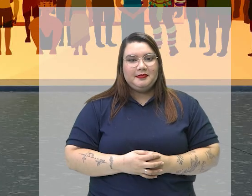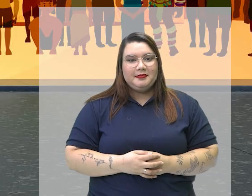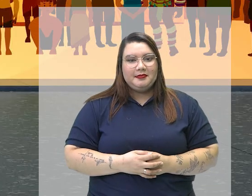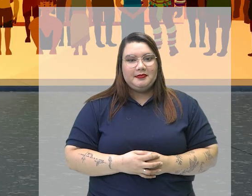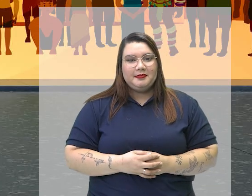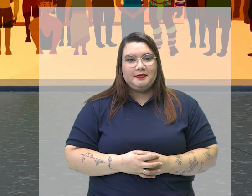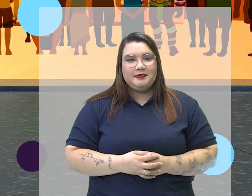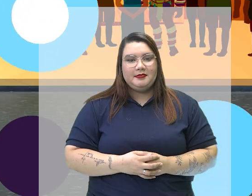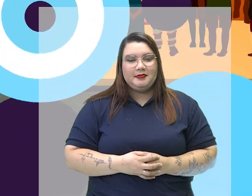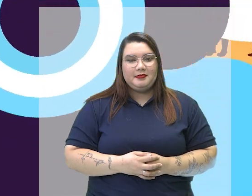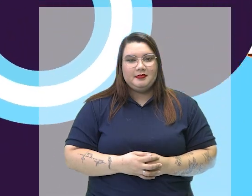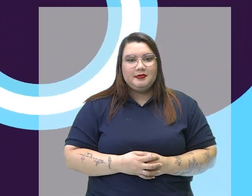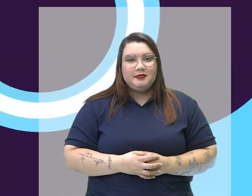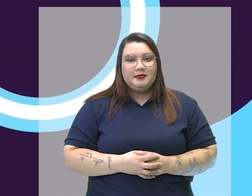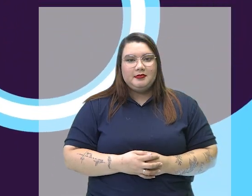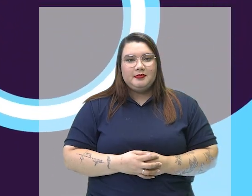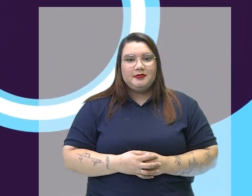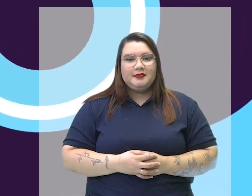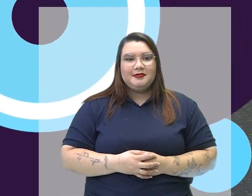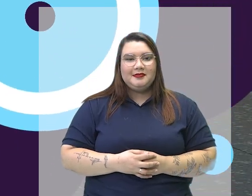ginástica.